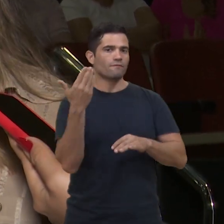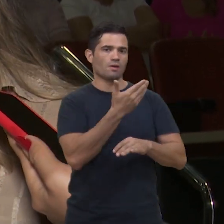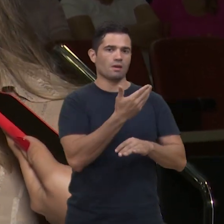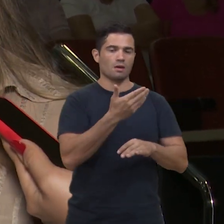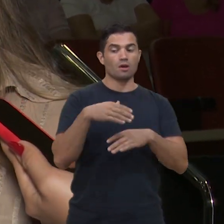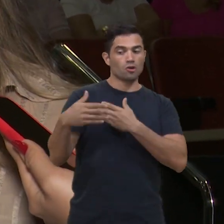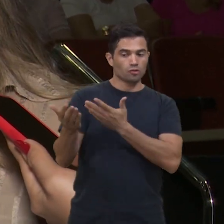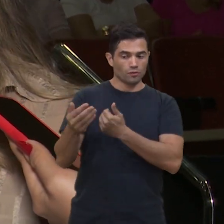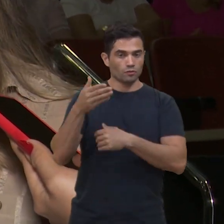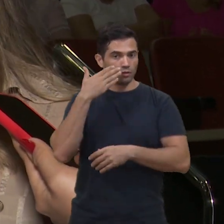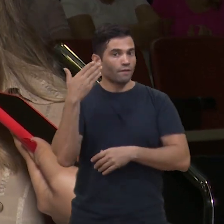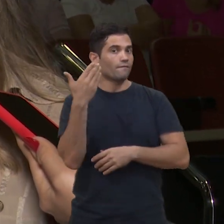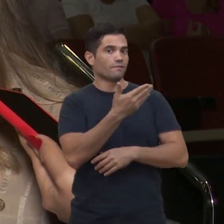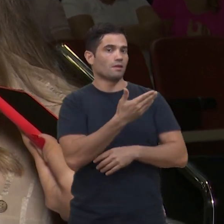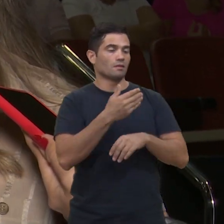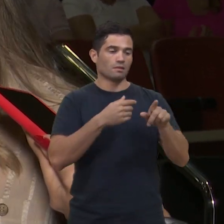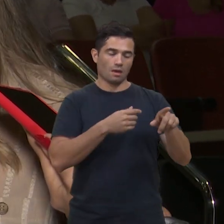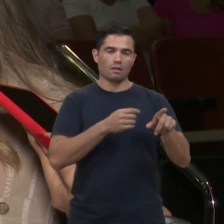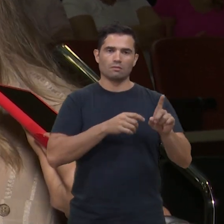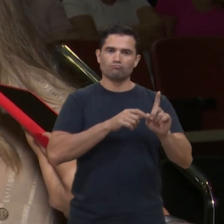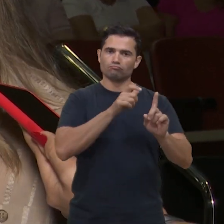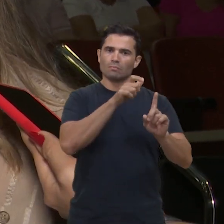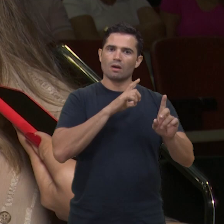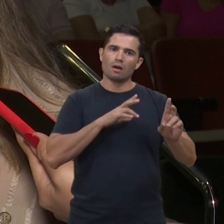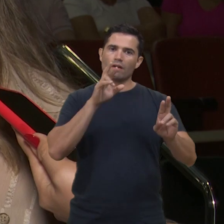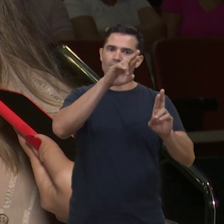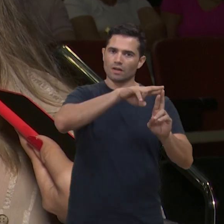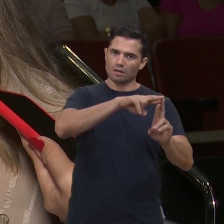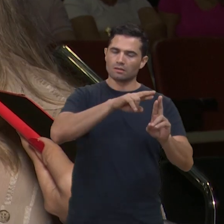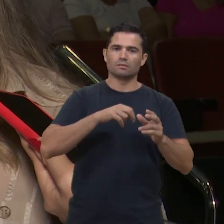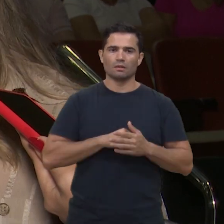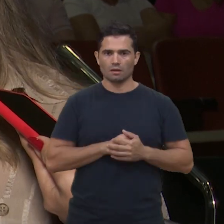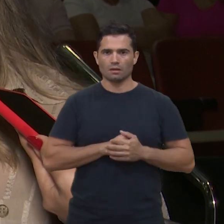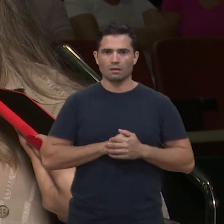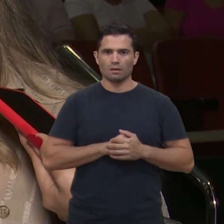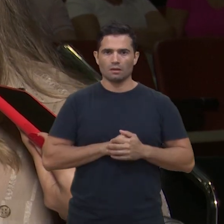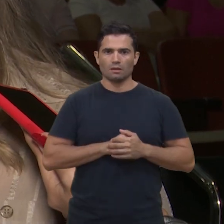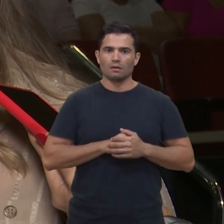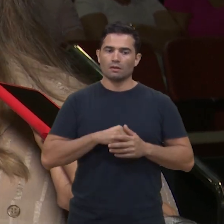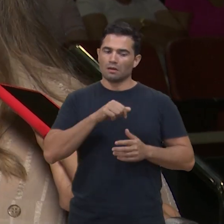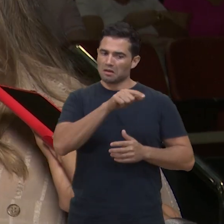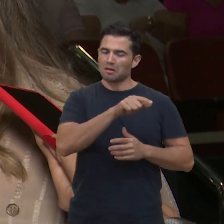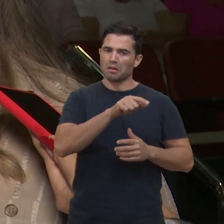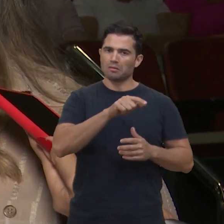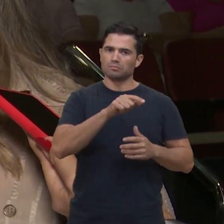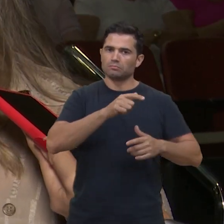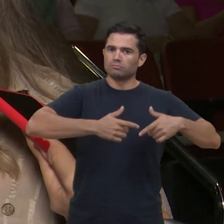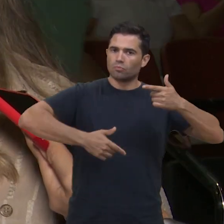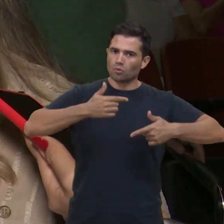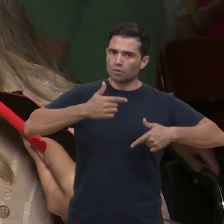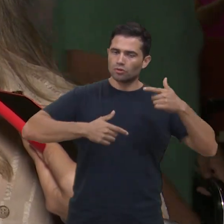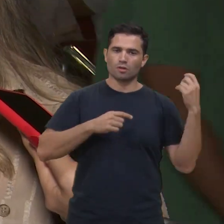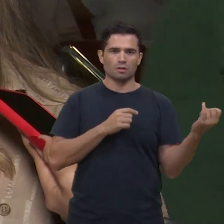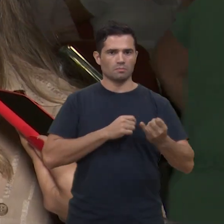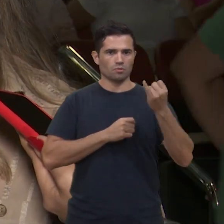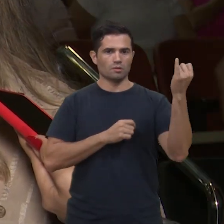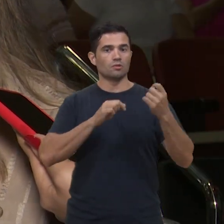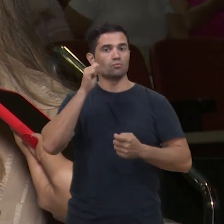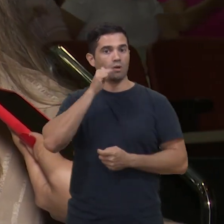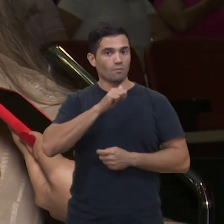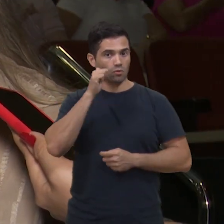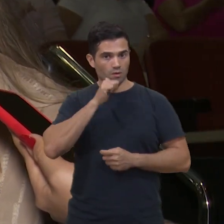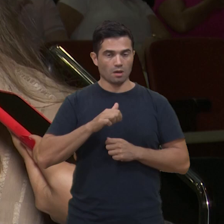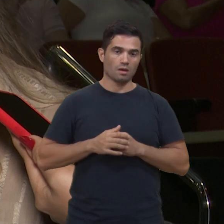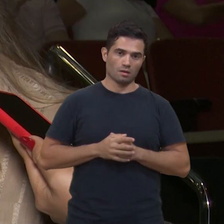nela como protagonista, né, de uma figura política importante, né,